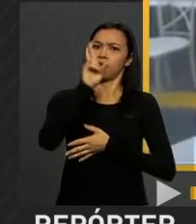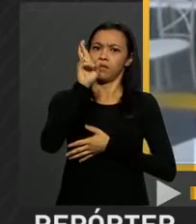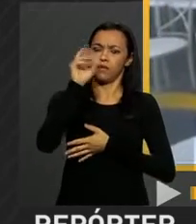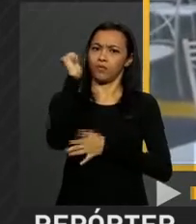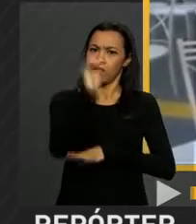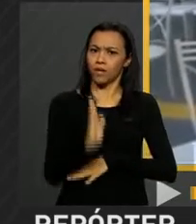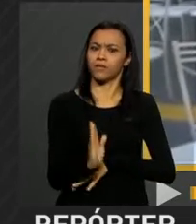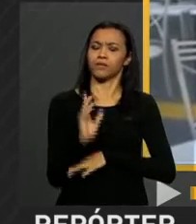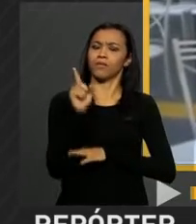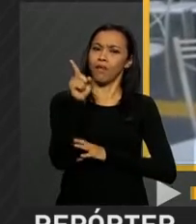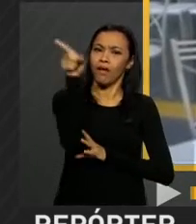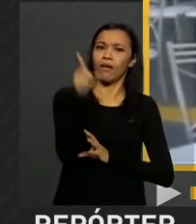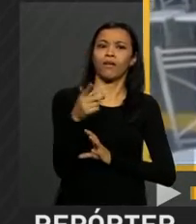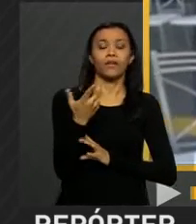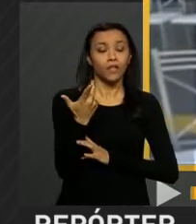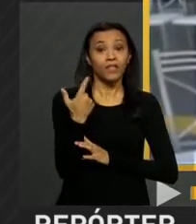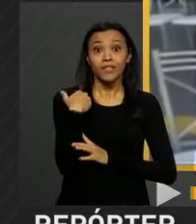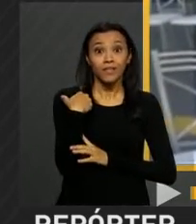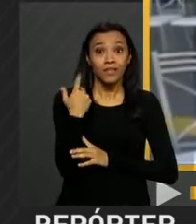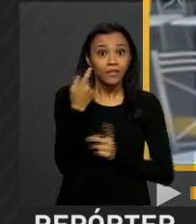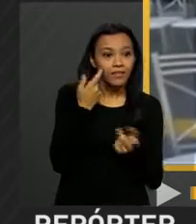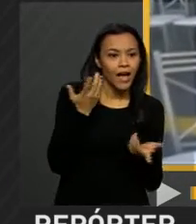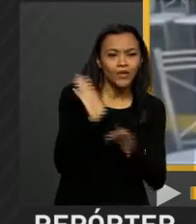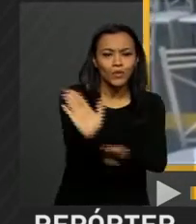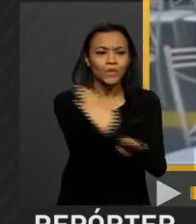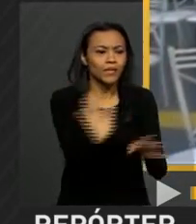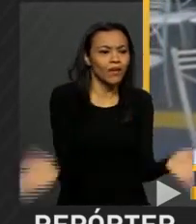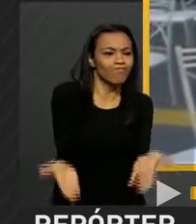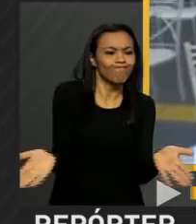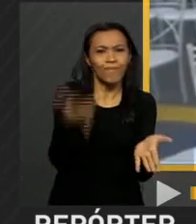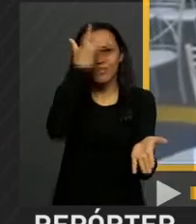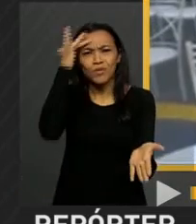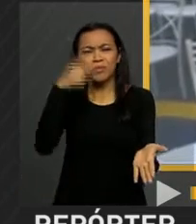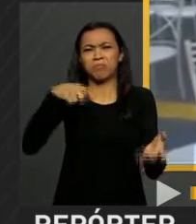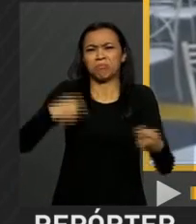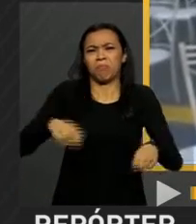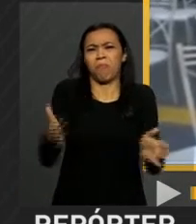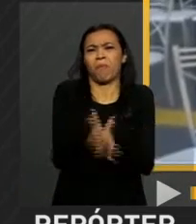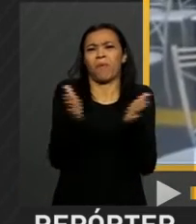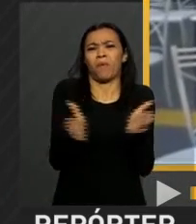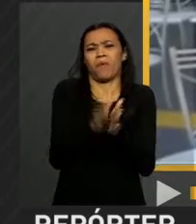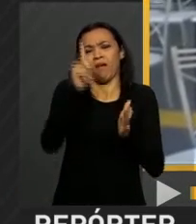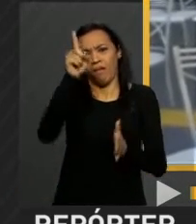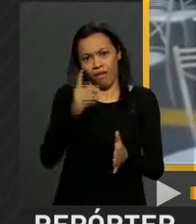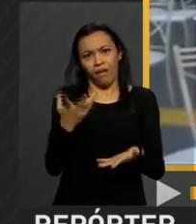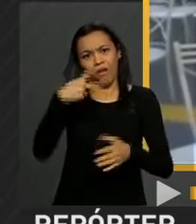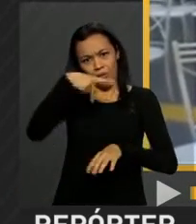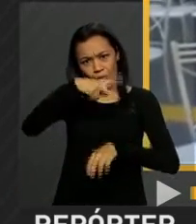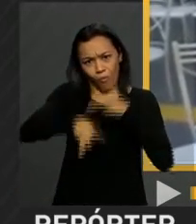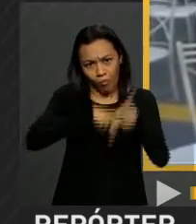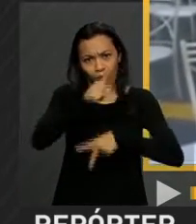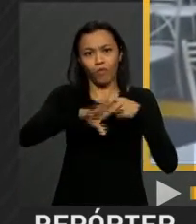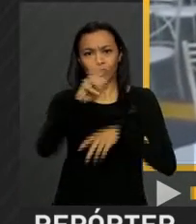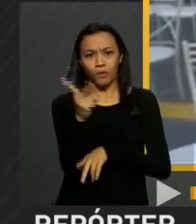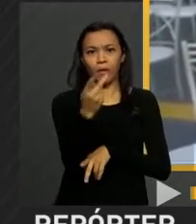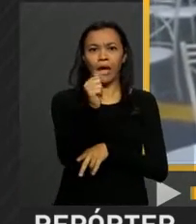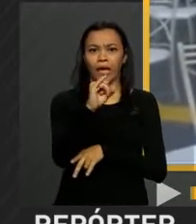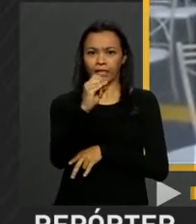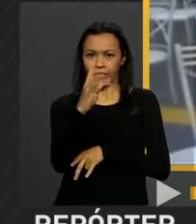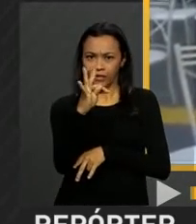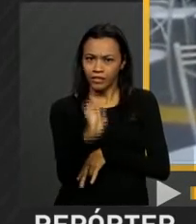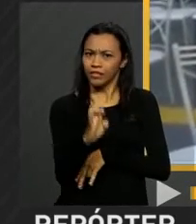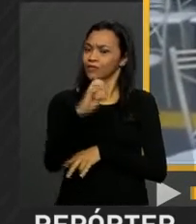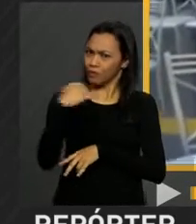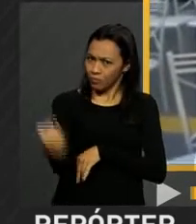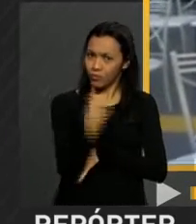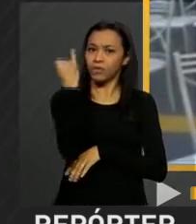Então você tenta ajudar de todas as maneiras aquele povo tão necessitado que é o povo haitiano. Então é de extrema importância. Com certeza foi a missão da minha